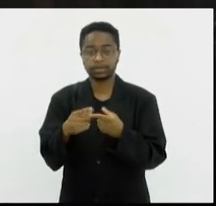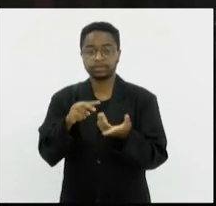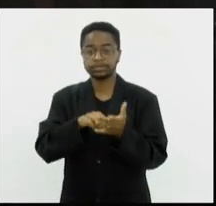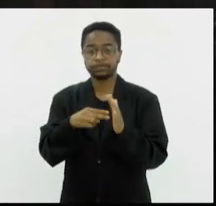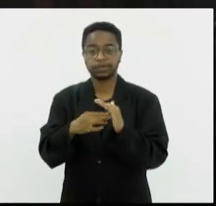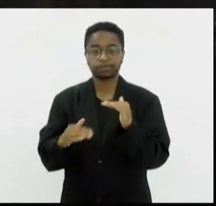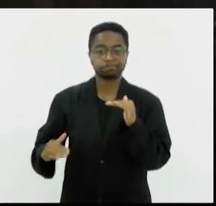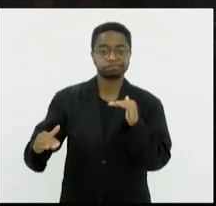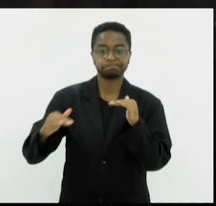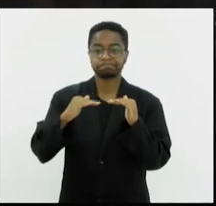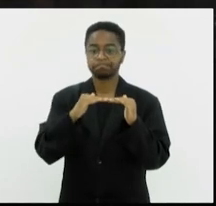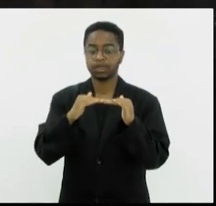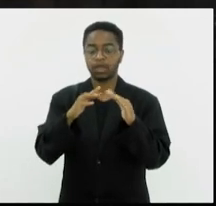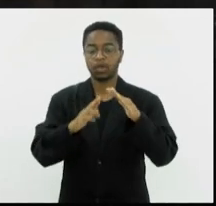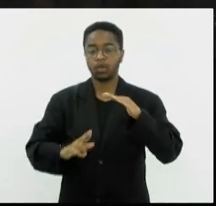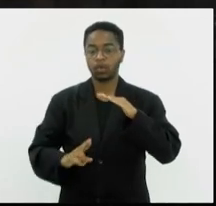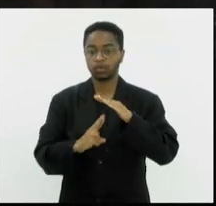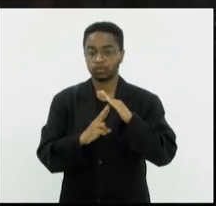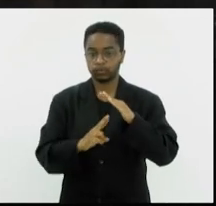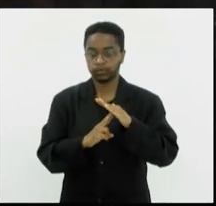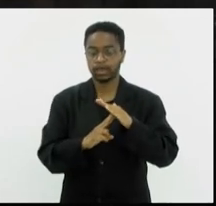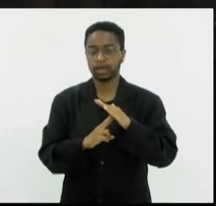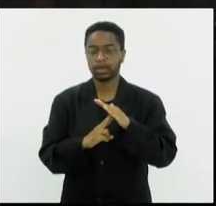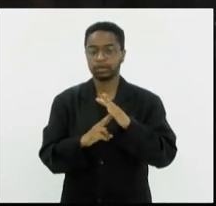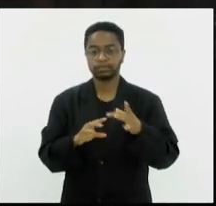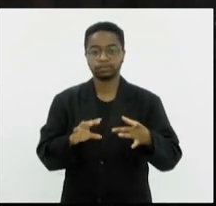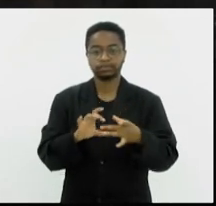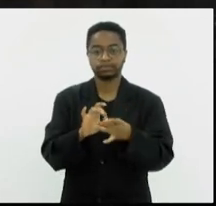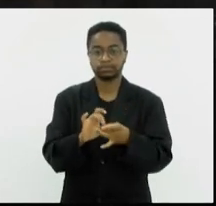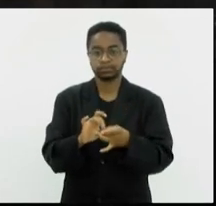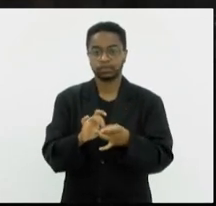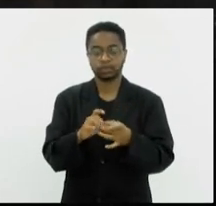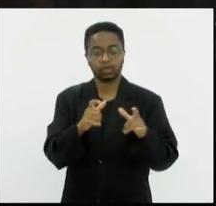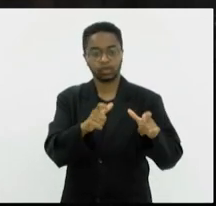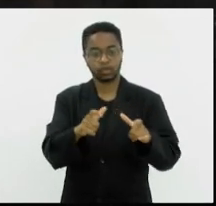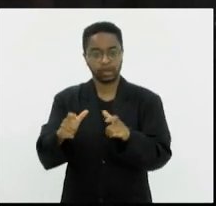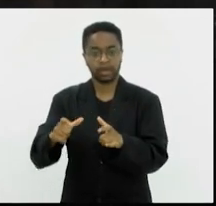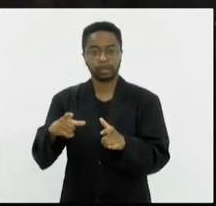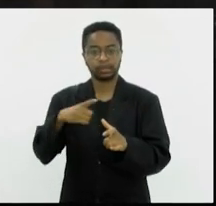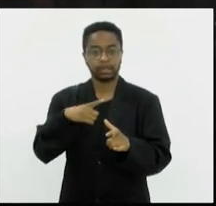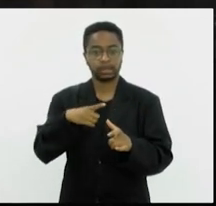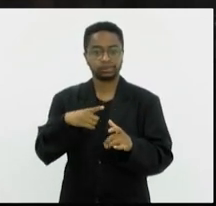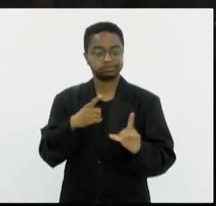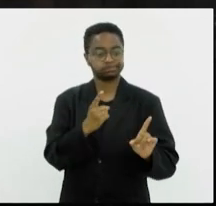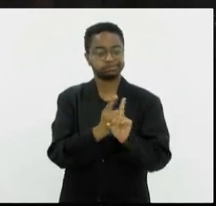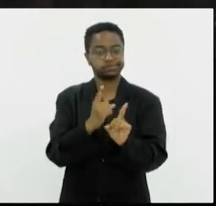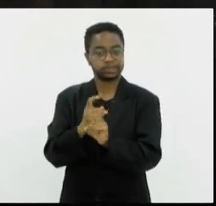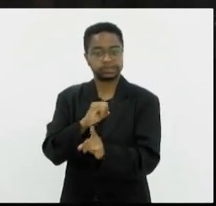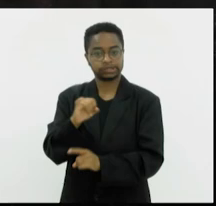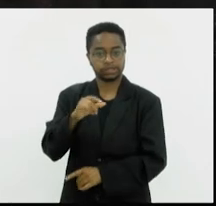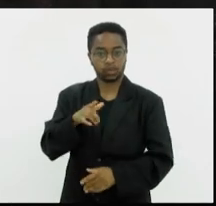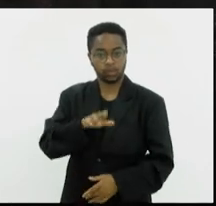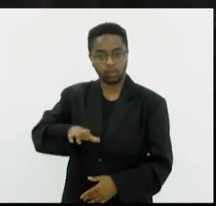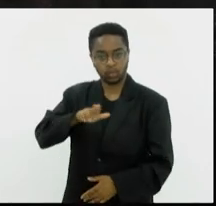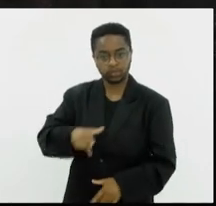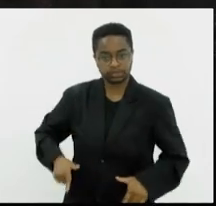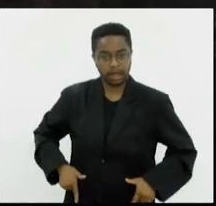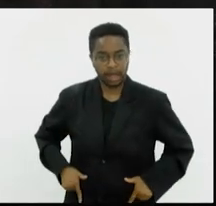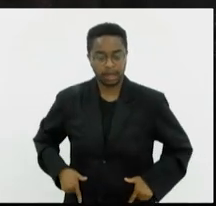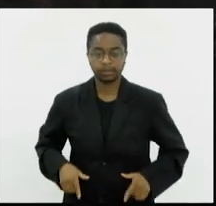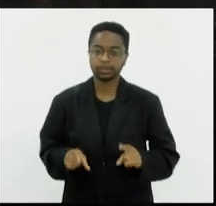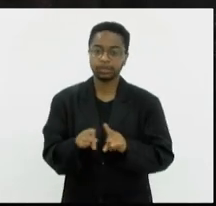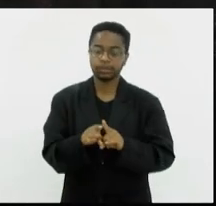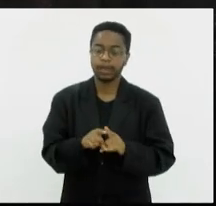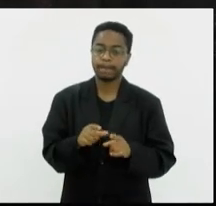equipar a rodoviária com esses equipamentos que detectam as metais e policiais para